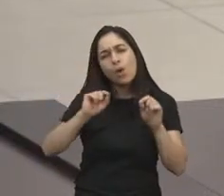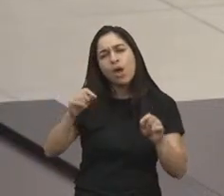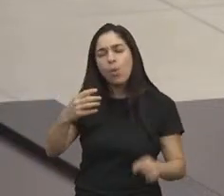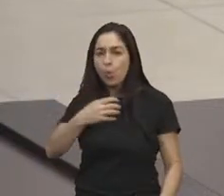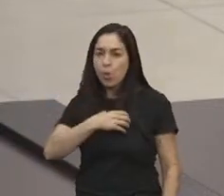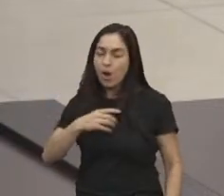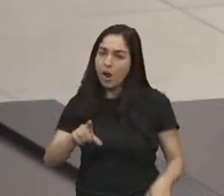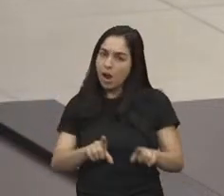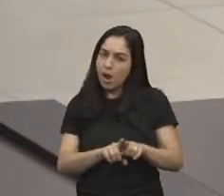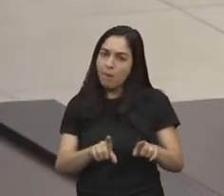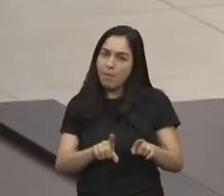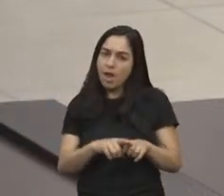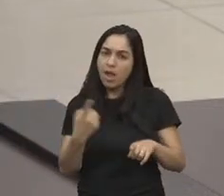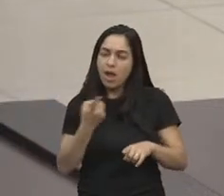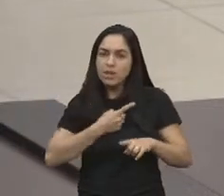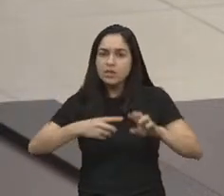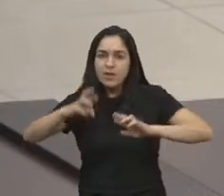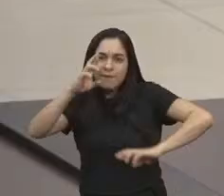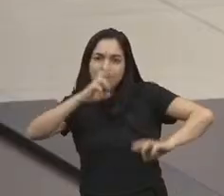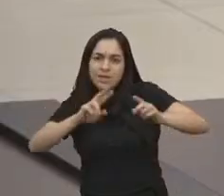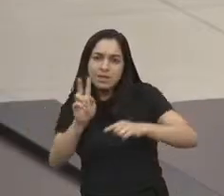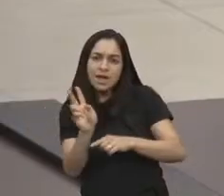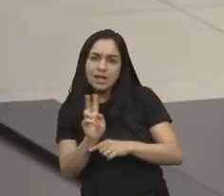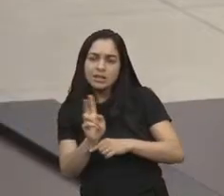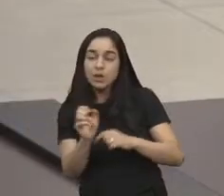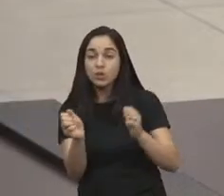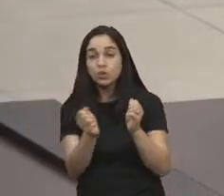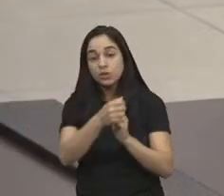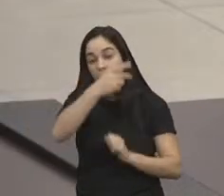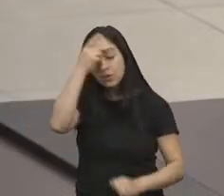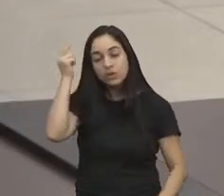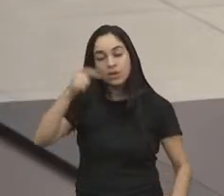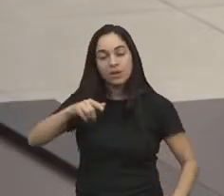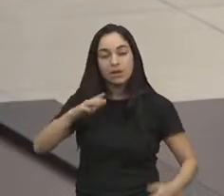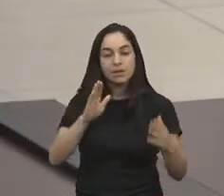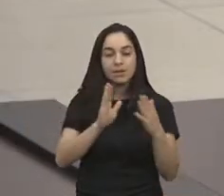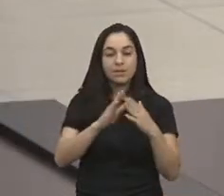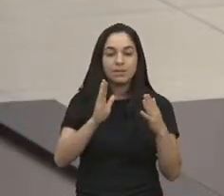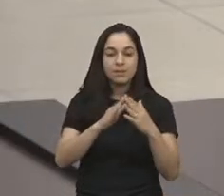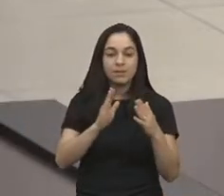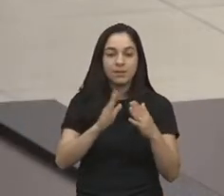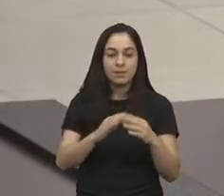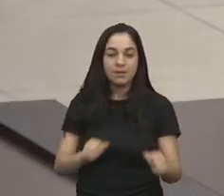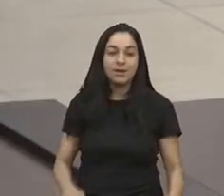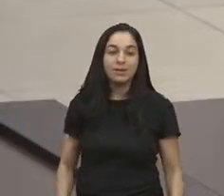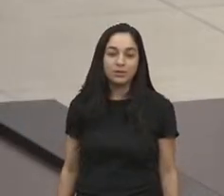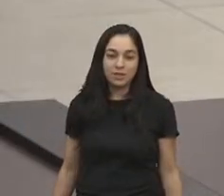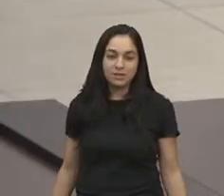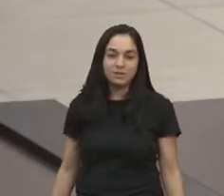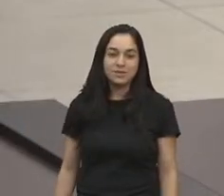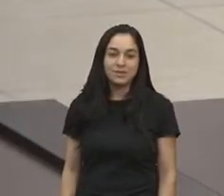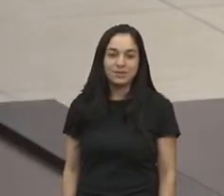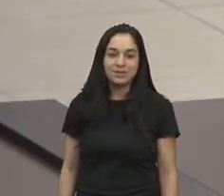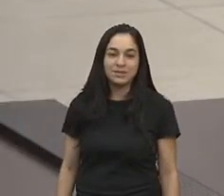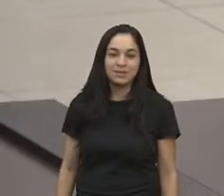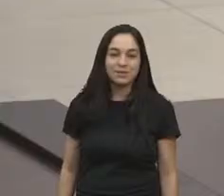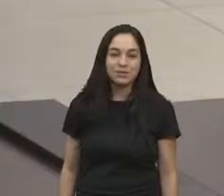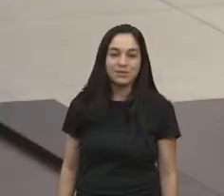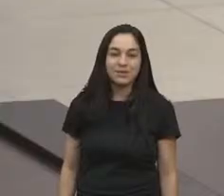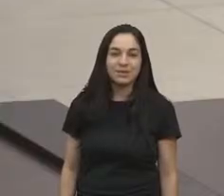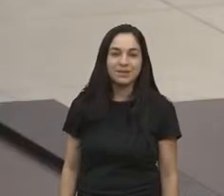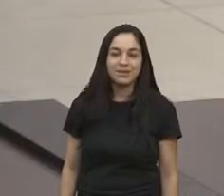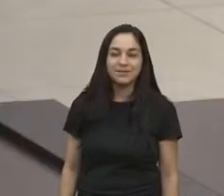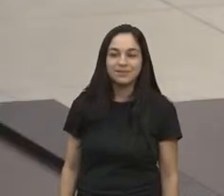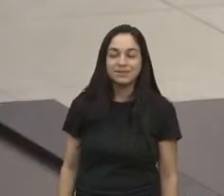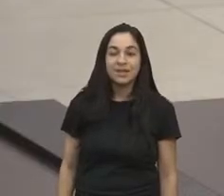também fiscalizar, junto com os munícipes da cidade, como o próprio vereador falou, a Avenida Campos do